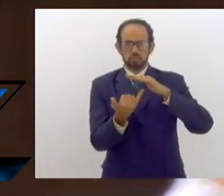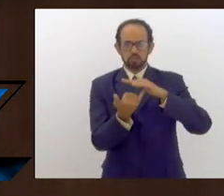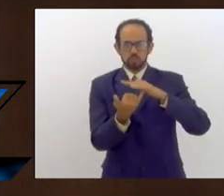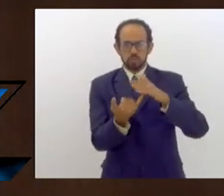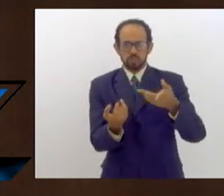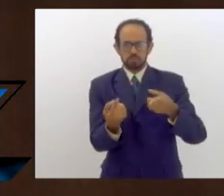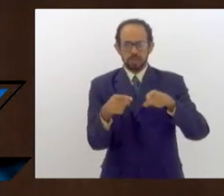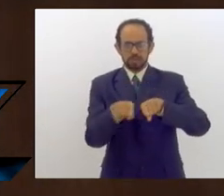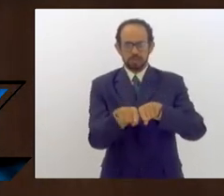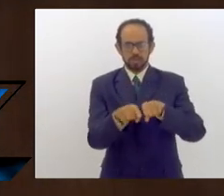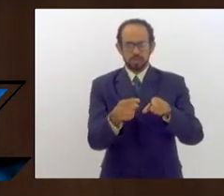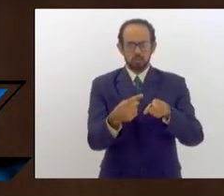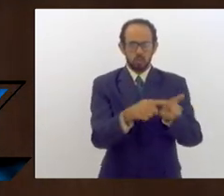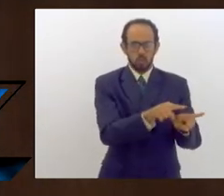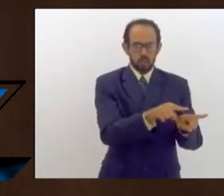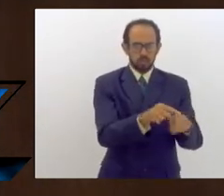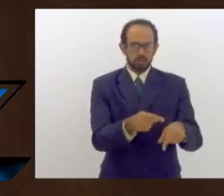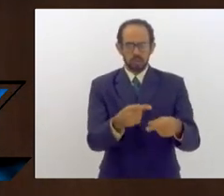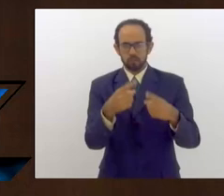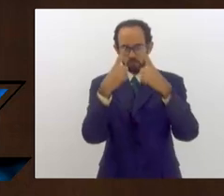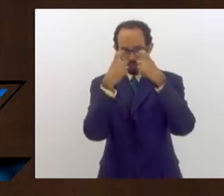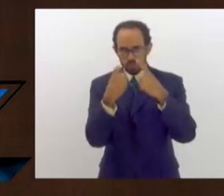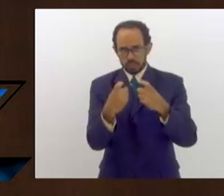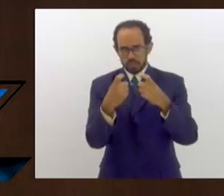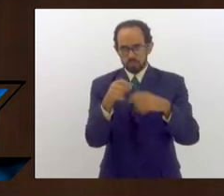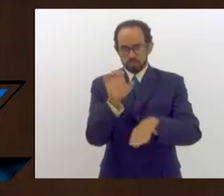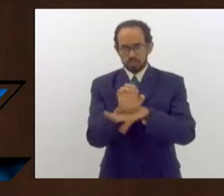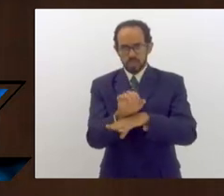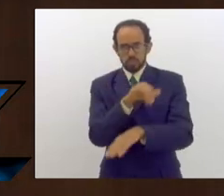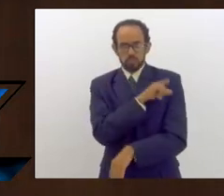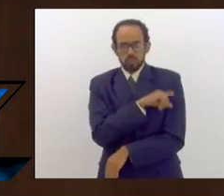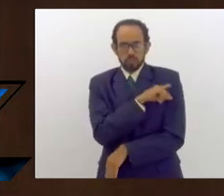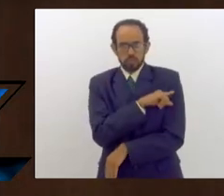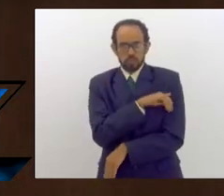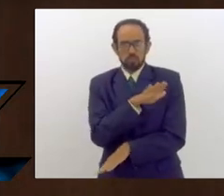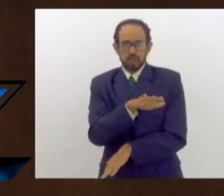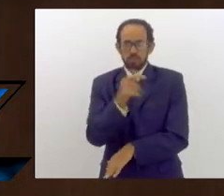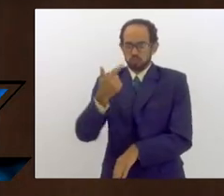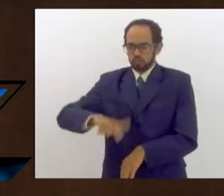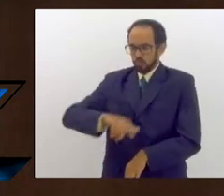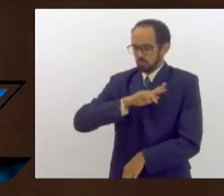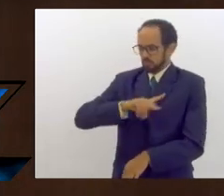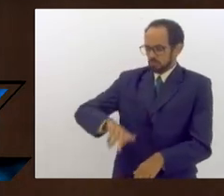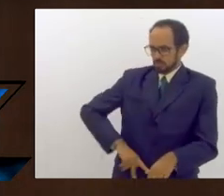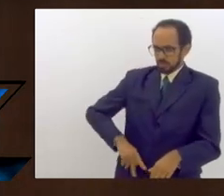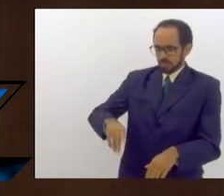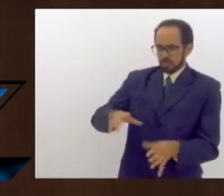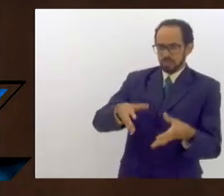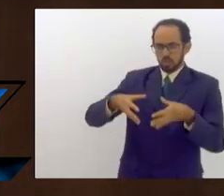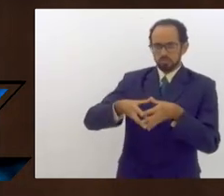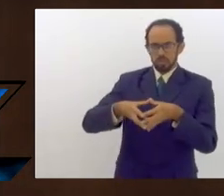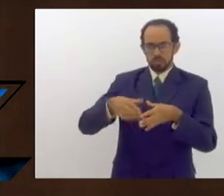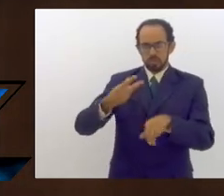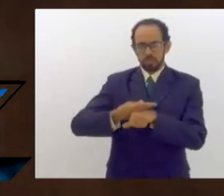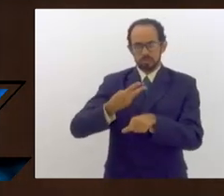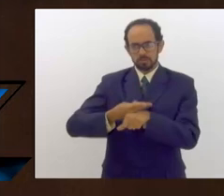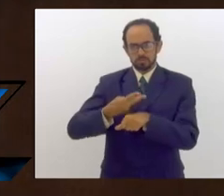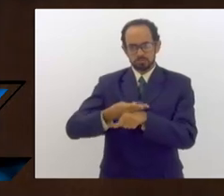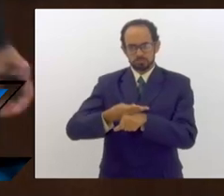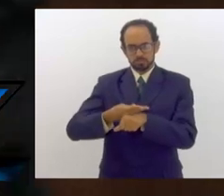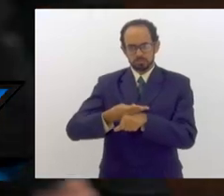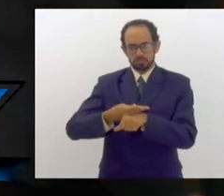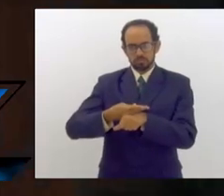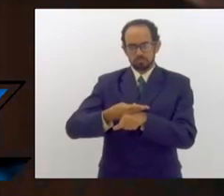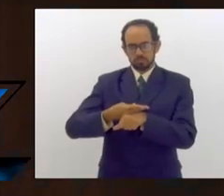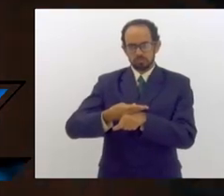e campanhas contra violência do Estado do Rio É mas a gente mais uma vez Presidente essa Comissão da premiação constituída por esse